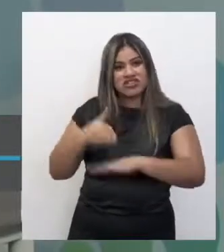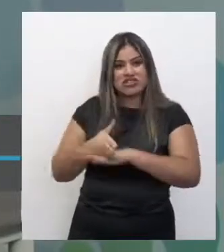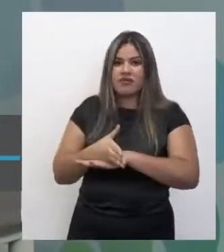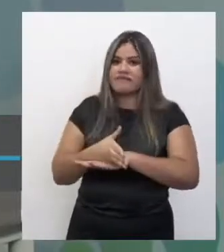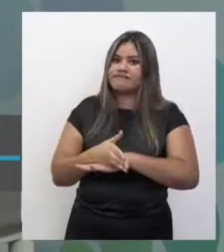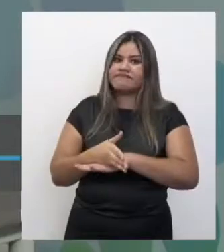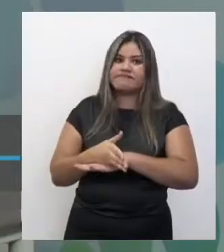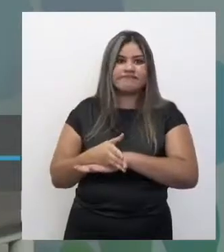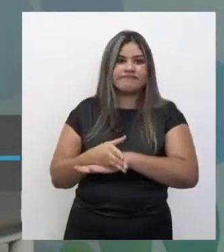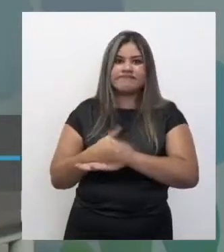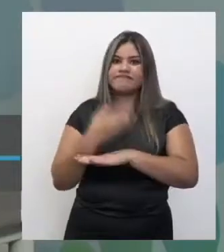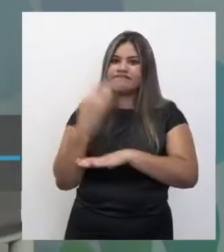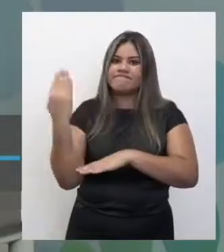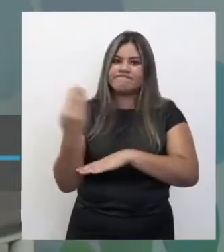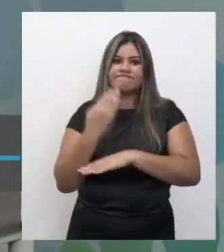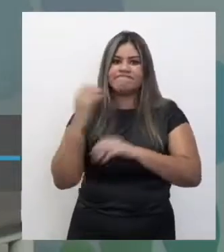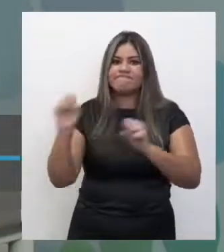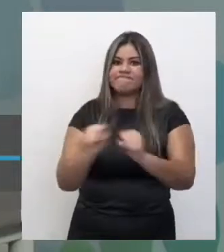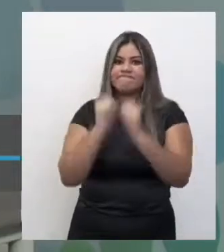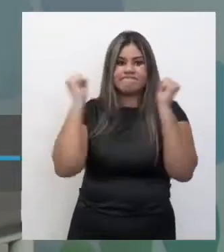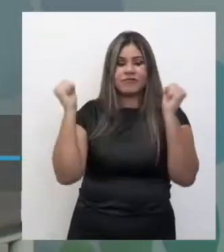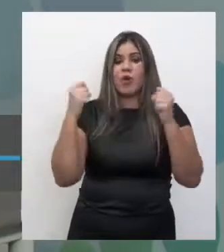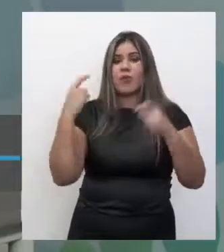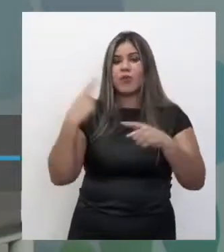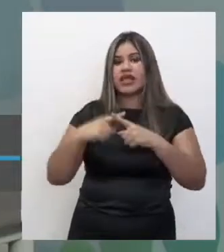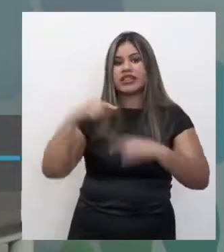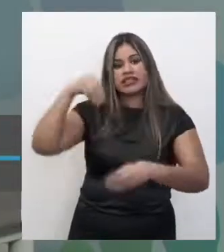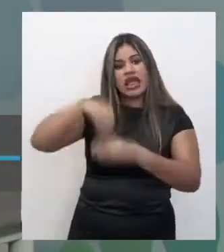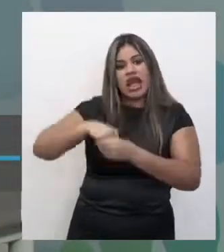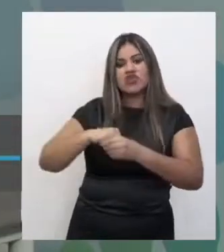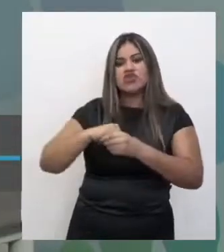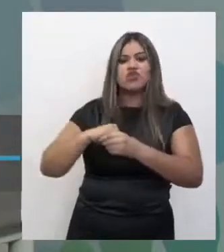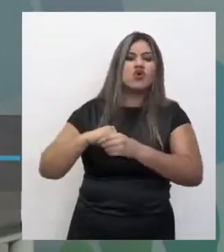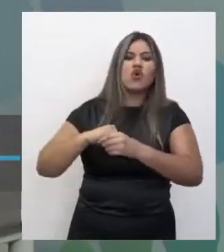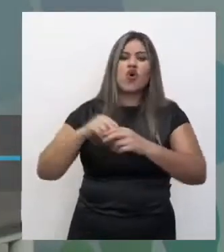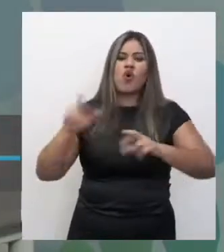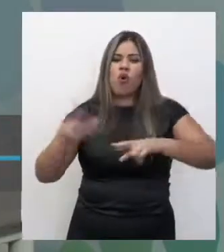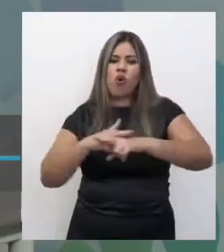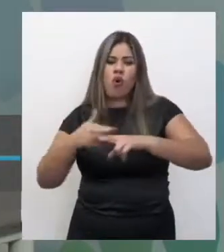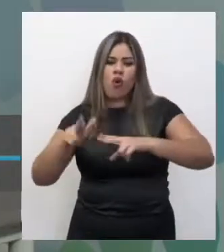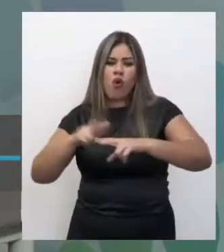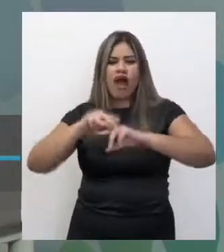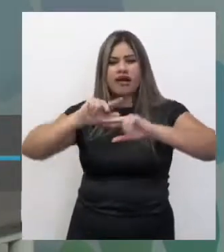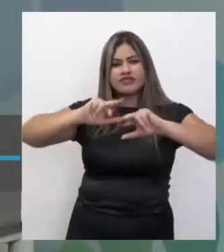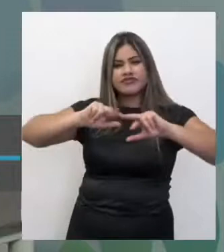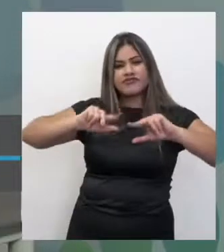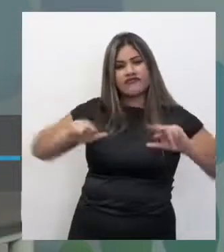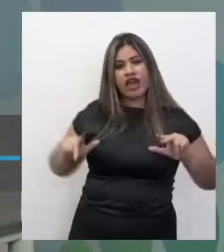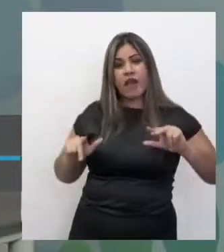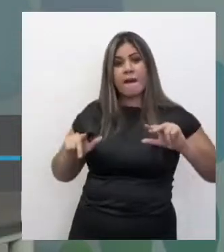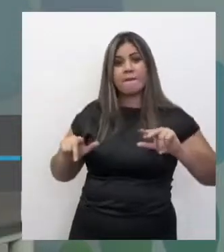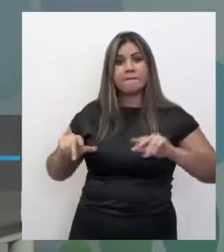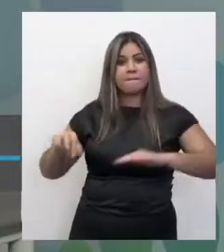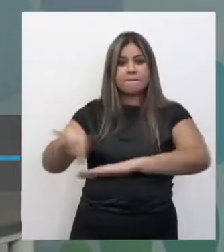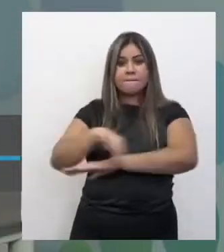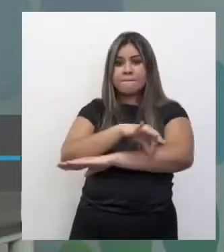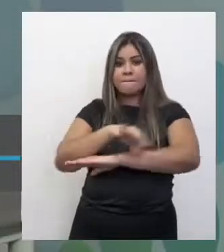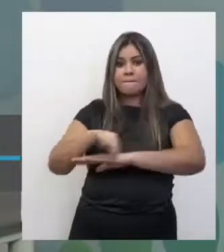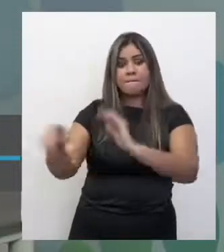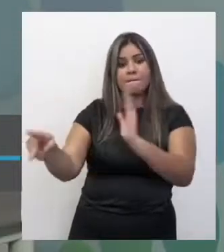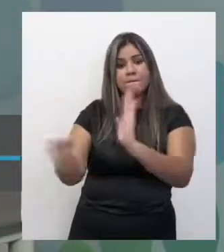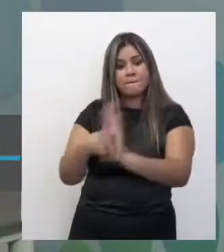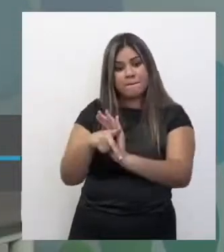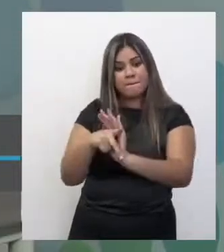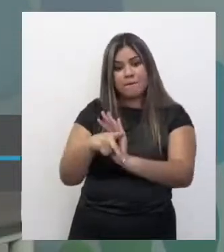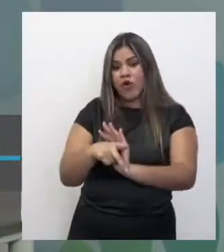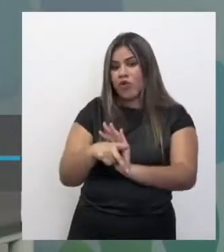É impossível, porque ela tem lá chocolate, tem aquele monte de coisas, e não tem uma arquitetura para uma